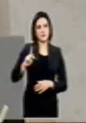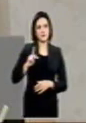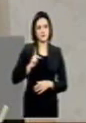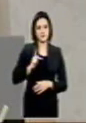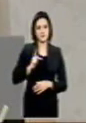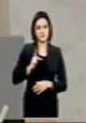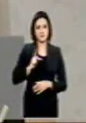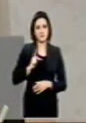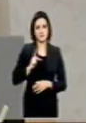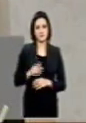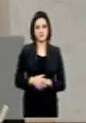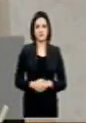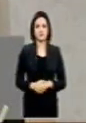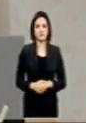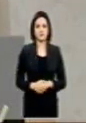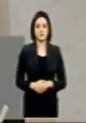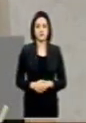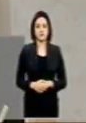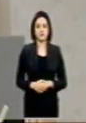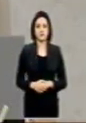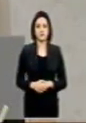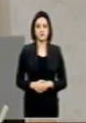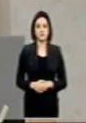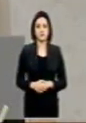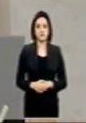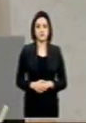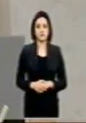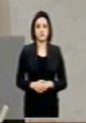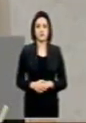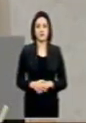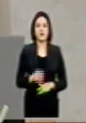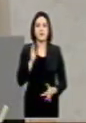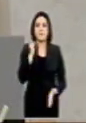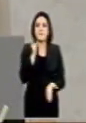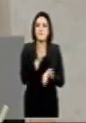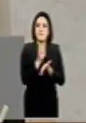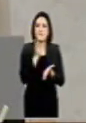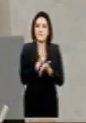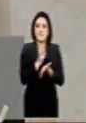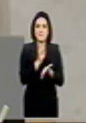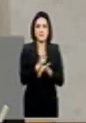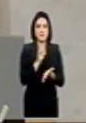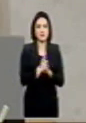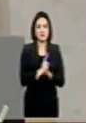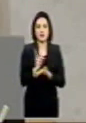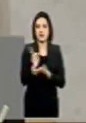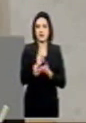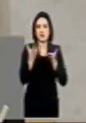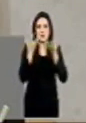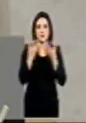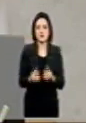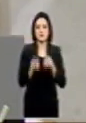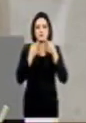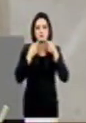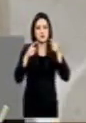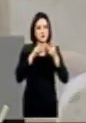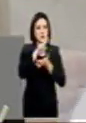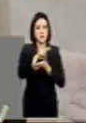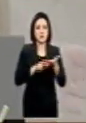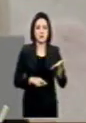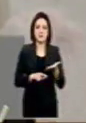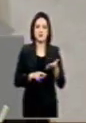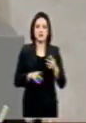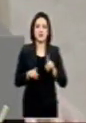sustenta o não cabimento desta reclamação, a sua improcedência, e pede